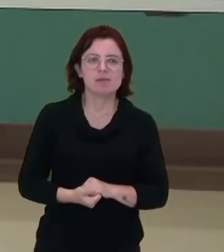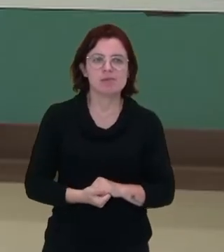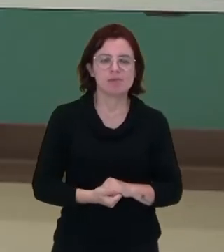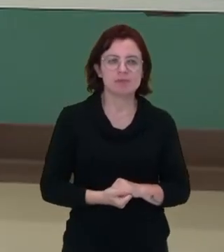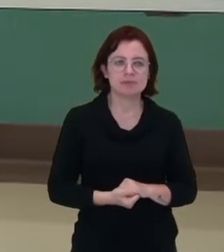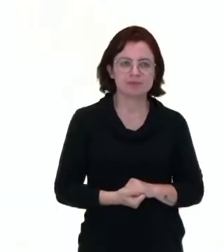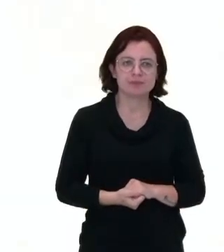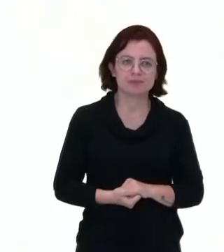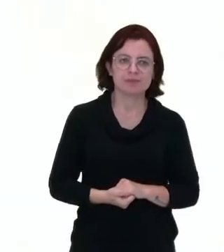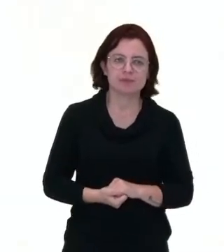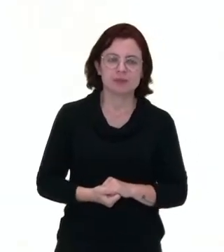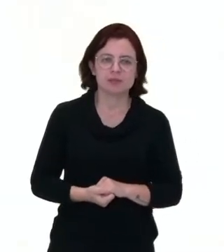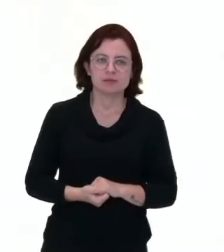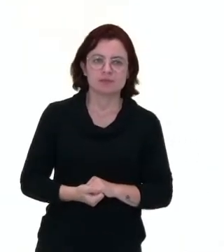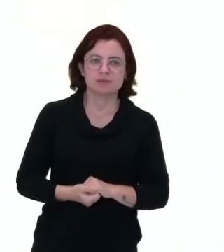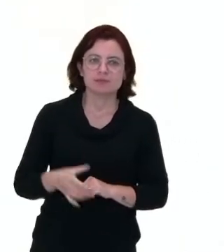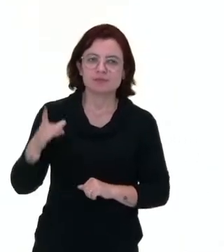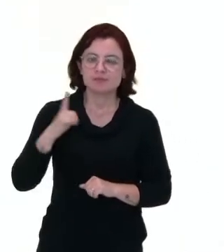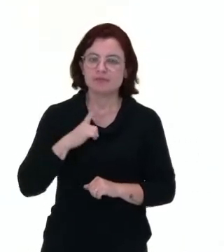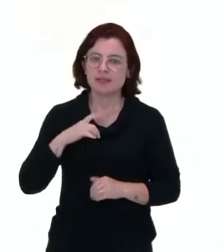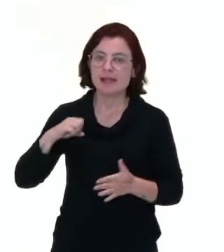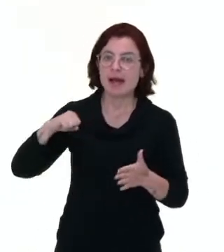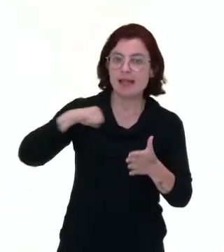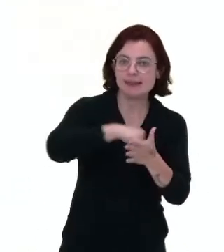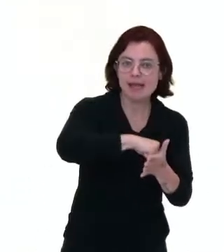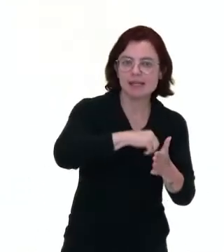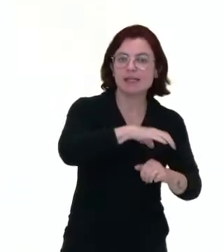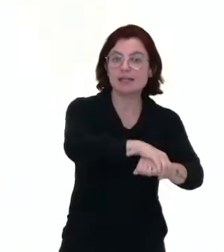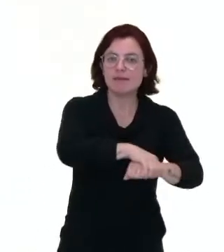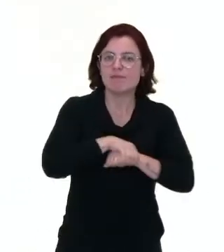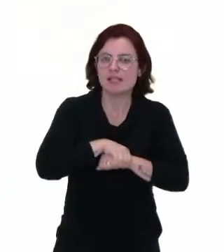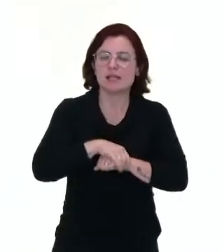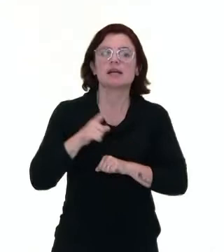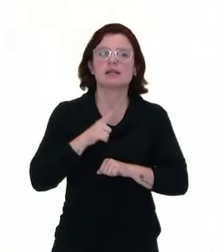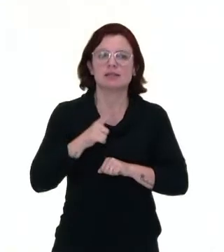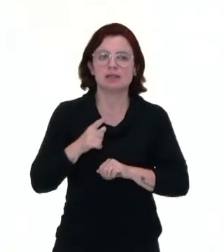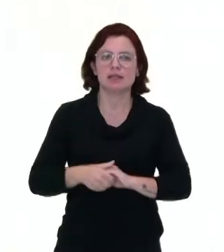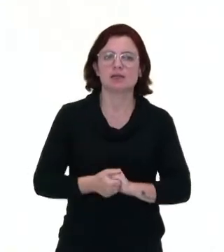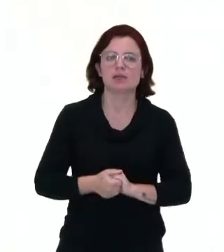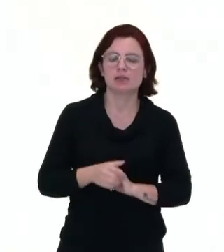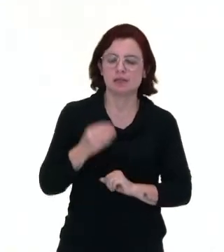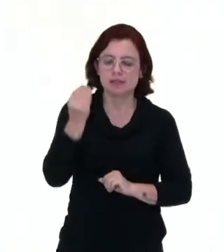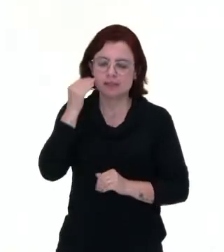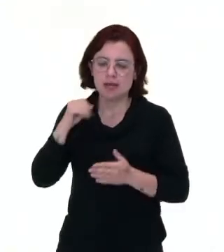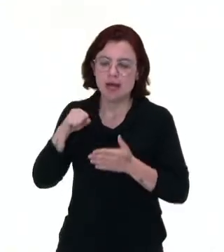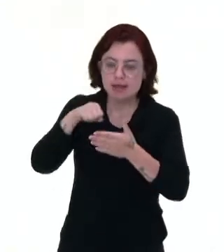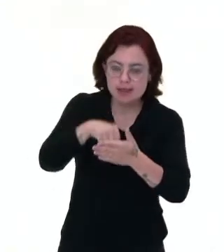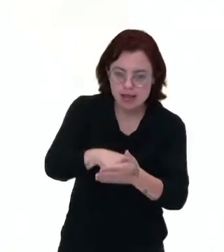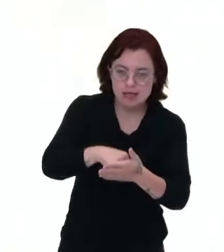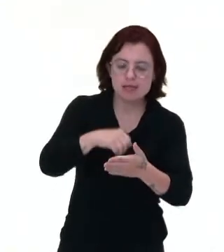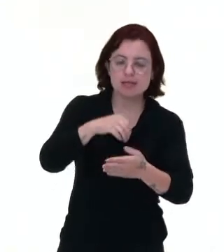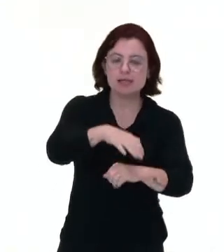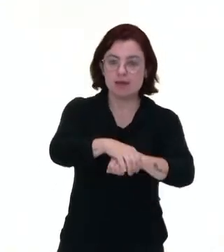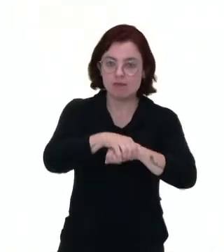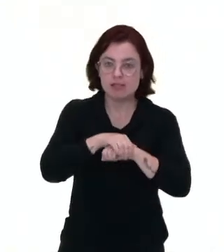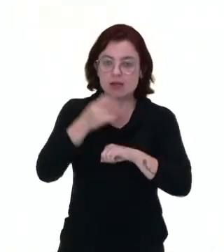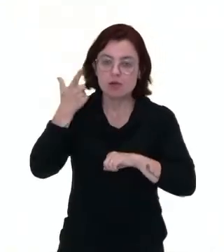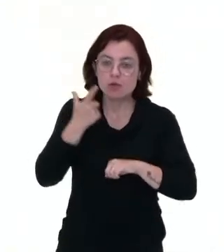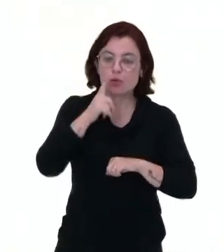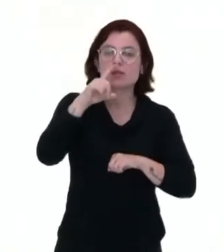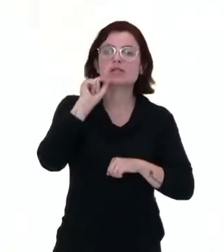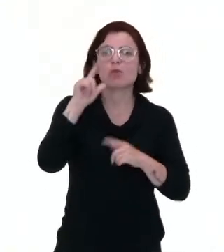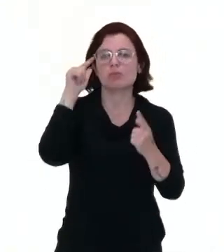Ataque e defesa. Durante uma partida, os jogadores criam jogadas de ataque e defesa para conquistar